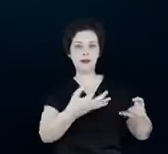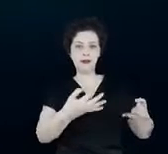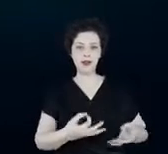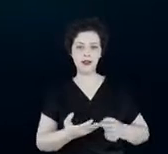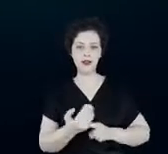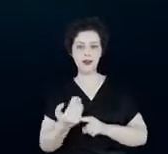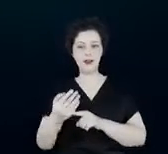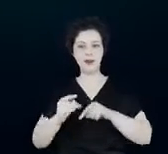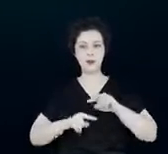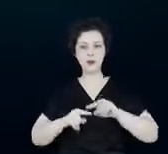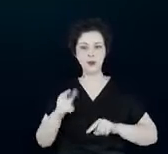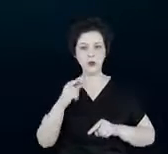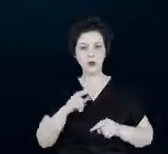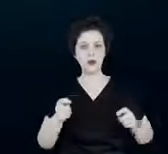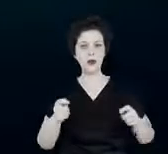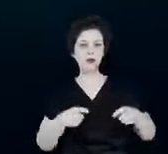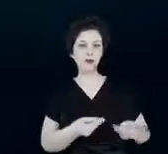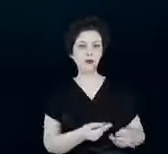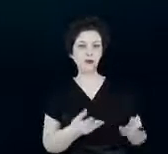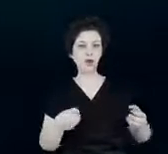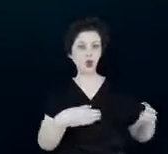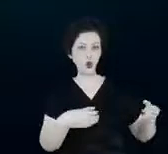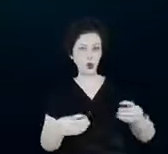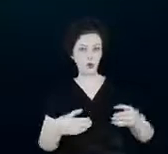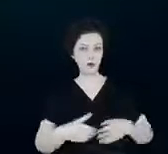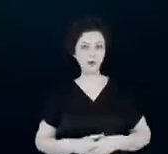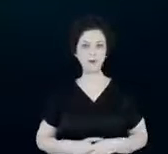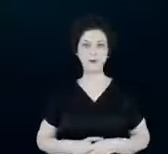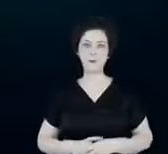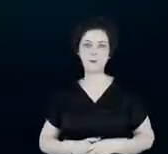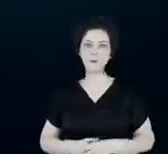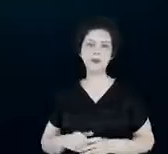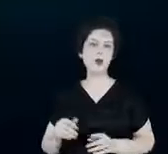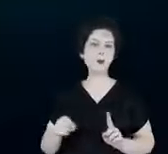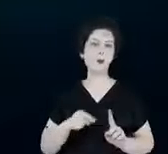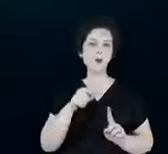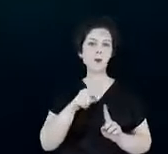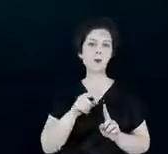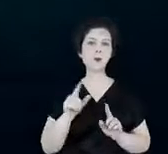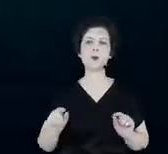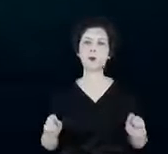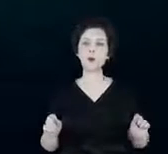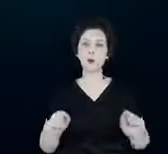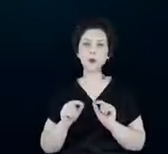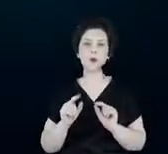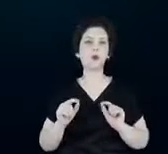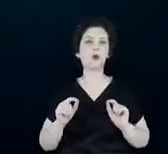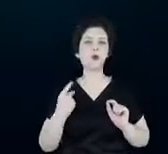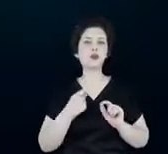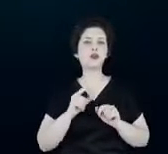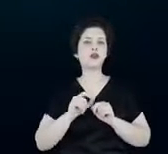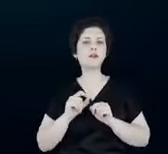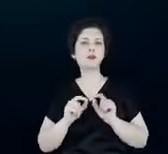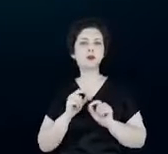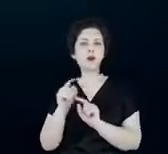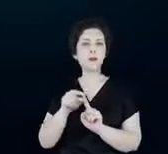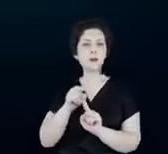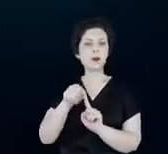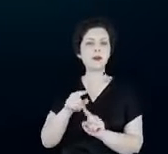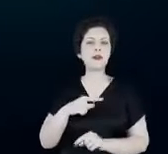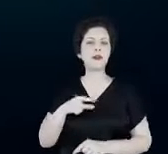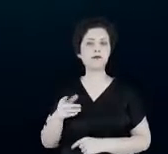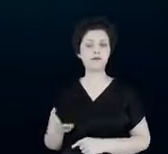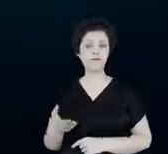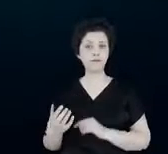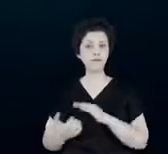Para viabilizar a Inovação né então propósito como que a gente vai fazer para garantir um propósito olha essa